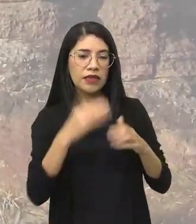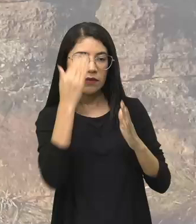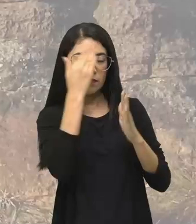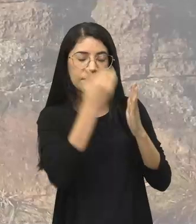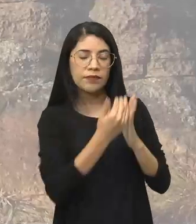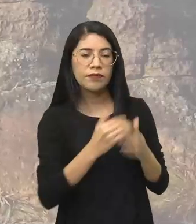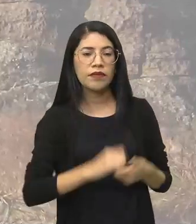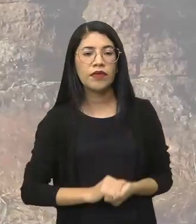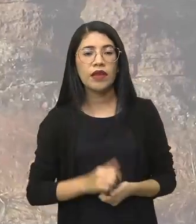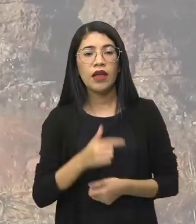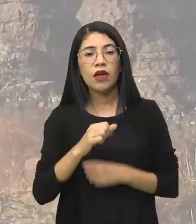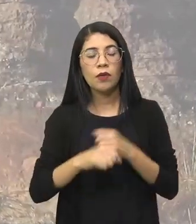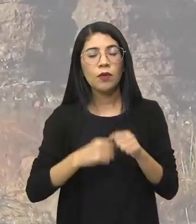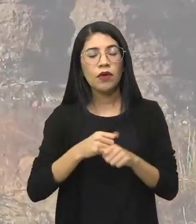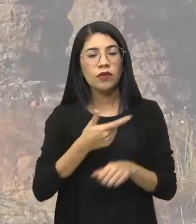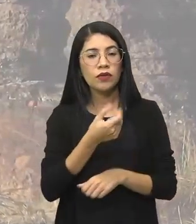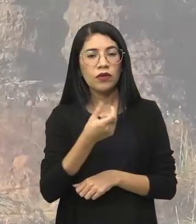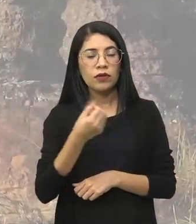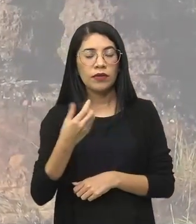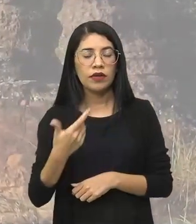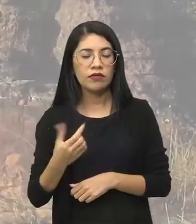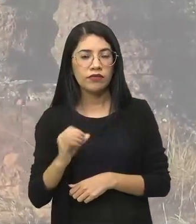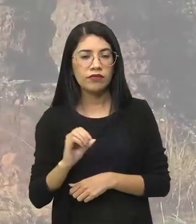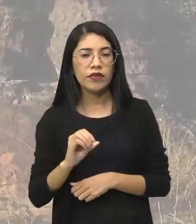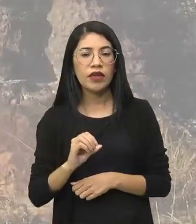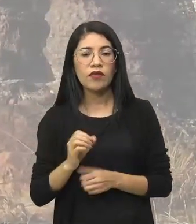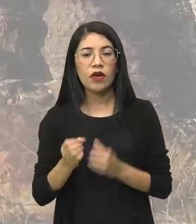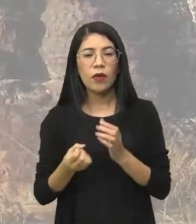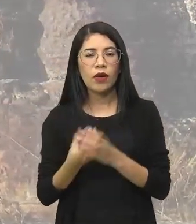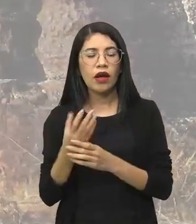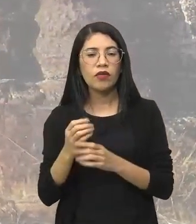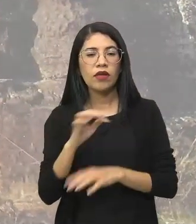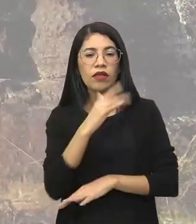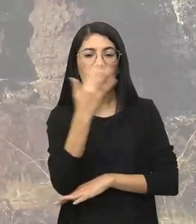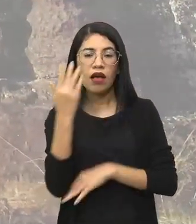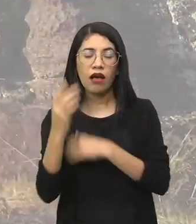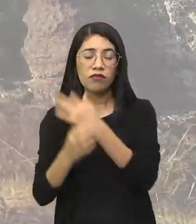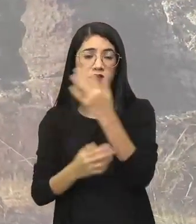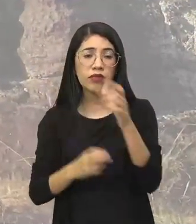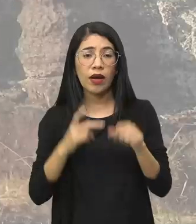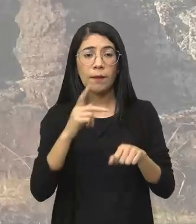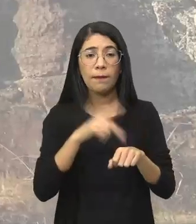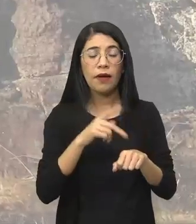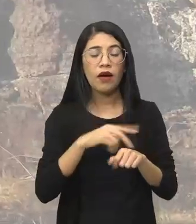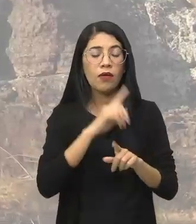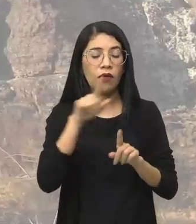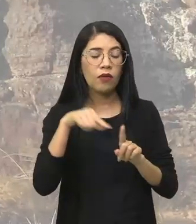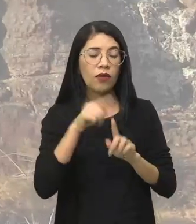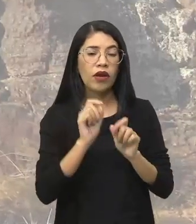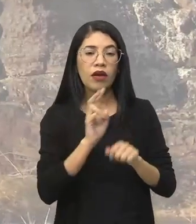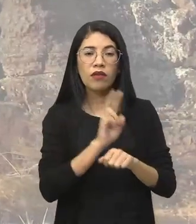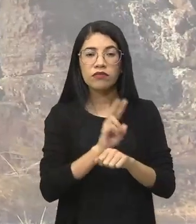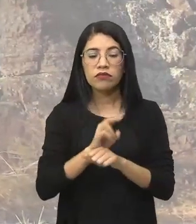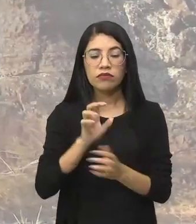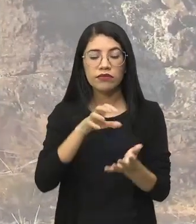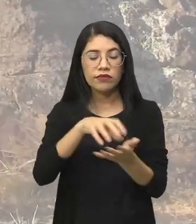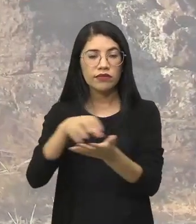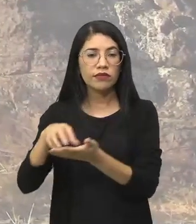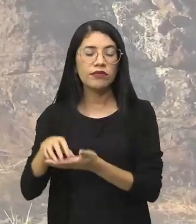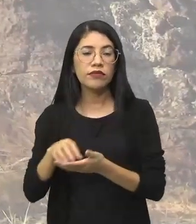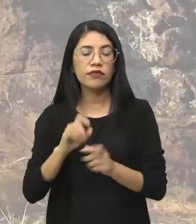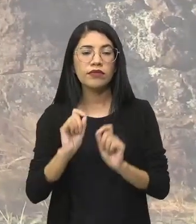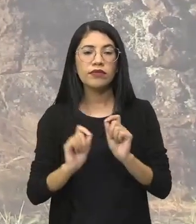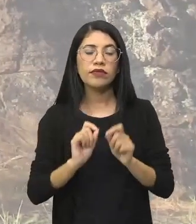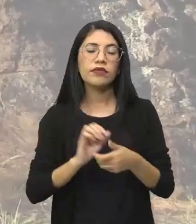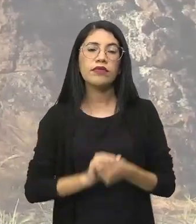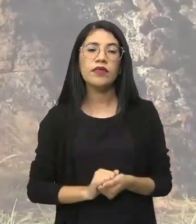2000, foi criado o Monumento Natural das Árvores Fossilizadas do Tocantins, com os objetivos de proteger e conservar os sítios paleontológicos,